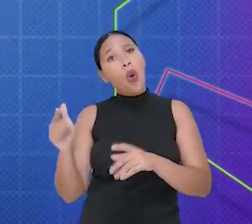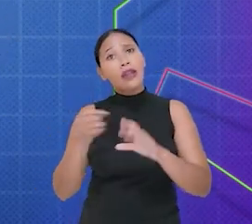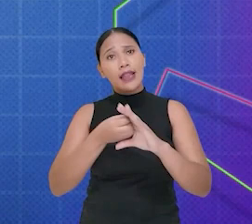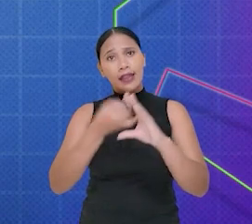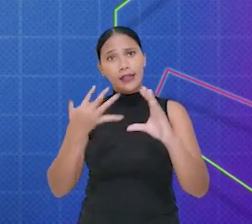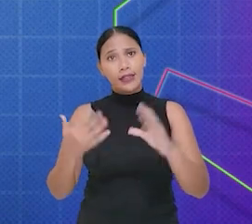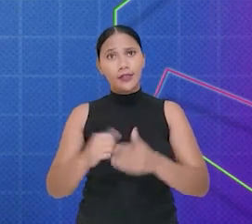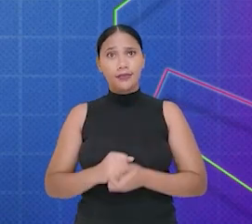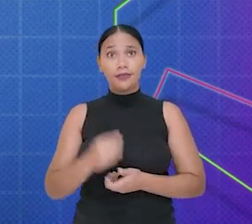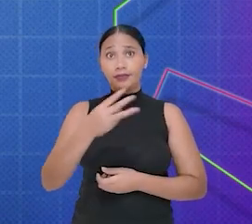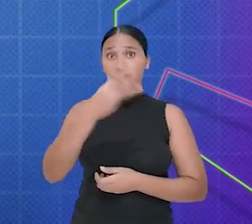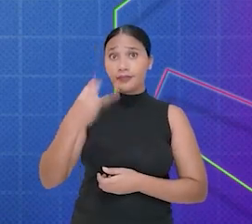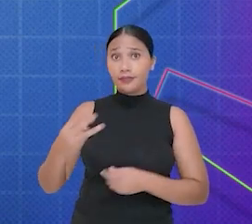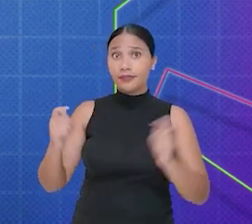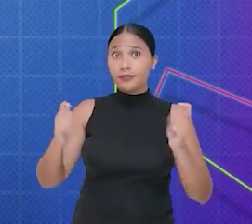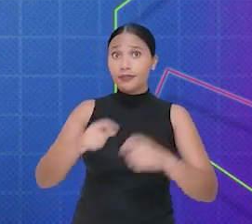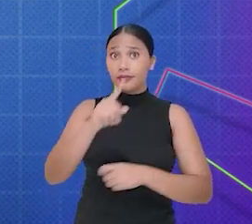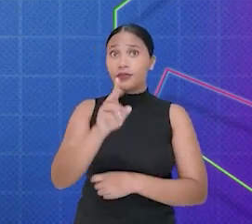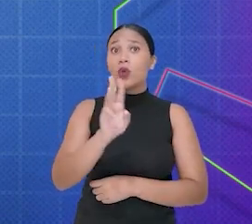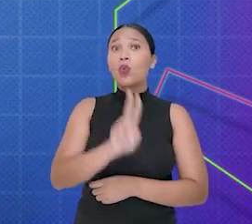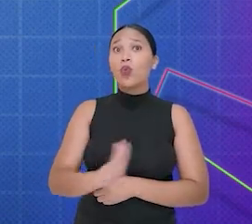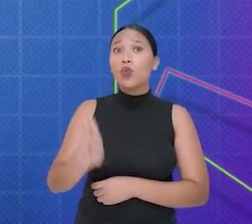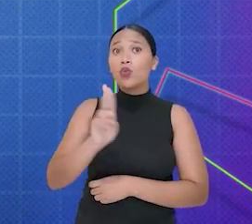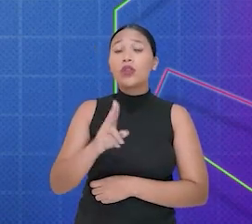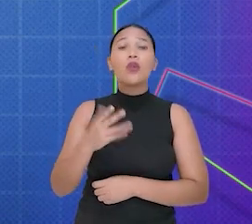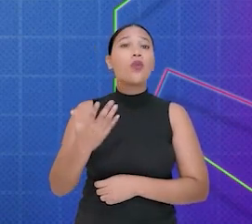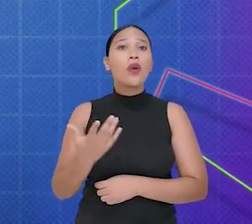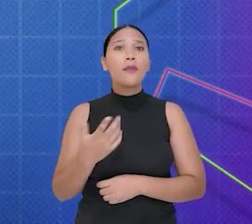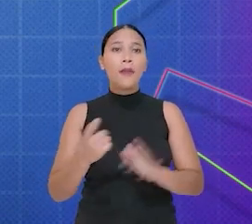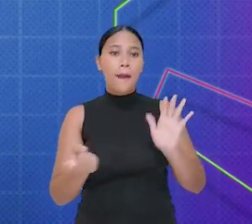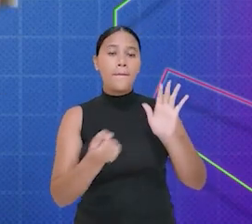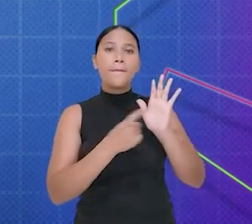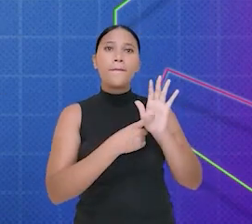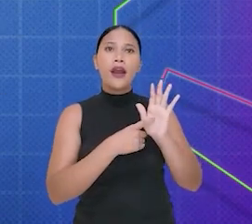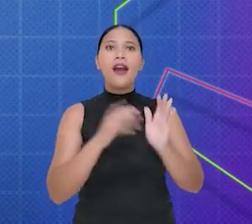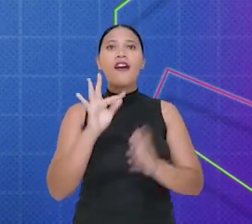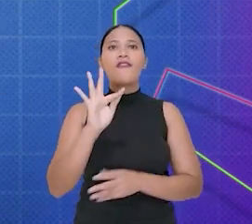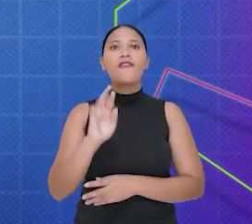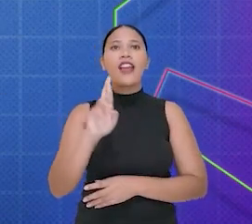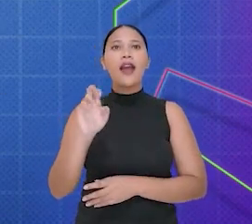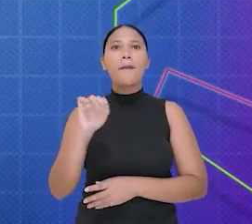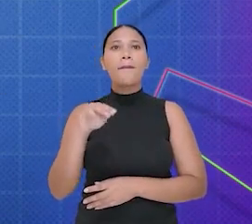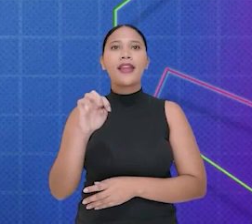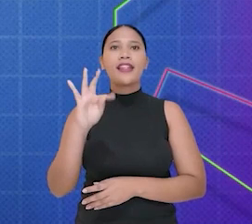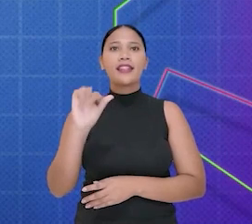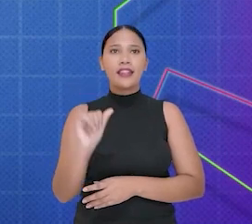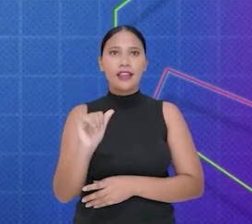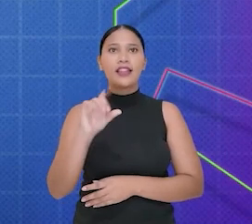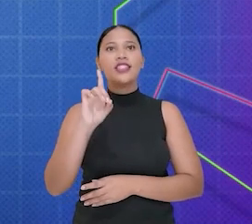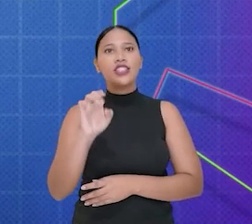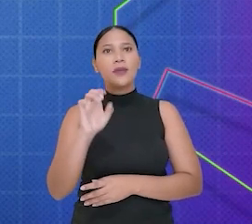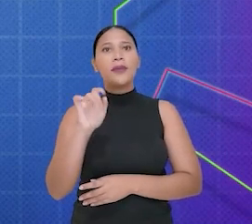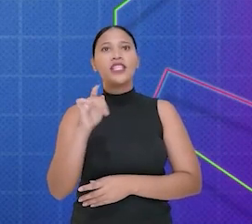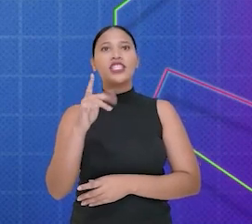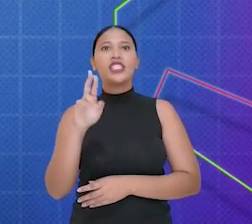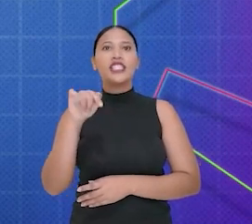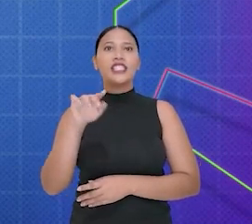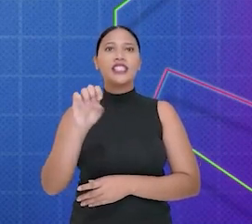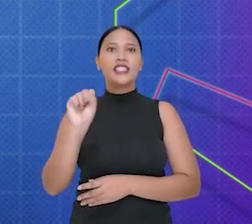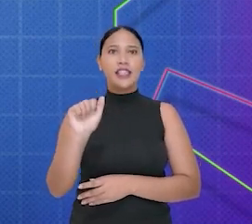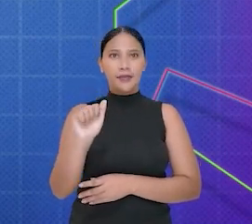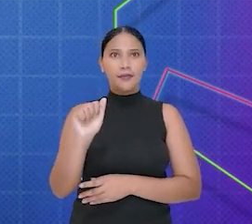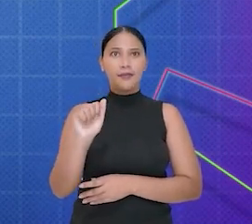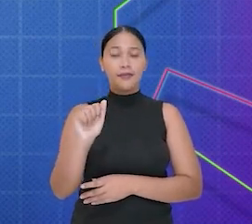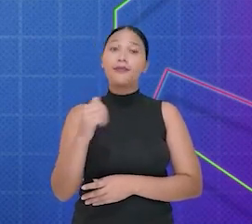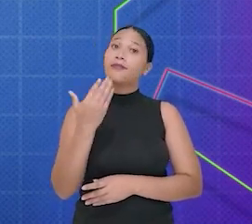ou outras características. No Windows, você pode usar filtros de pesquisa clicando em Ferramentas de Pesquisa na parte superior da